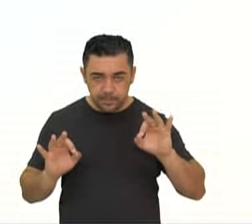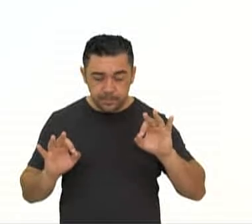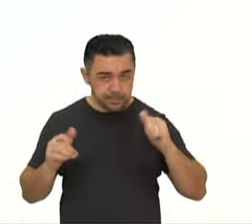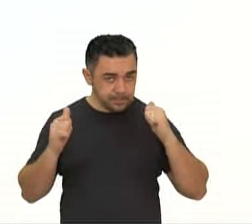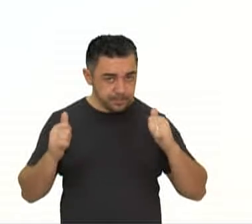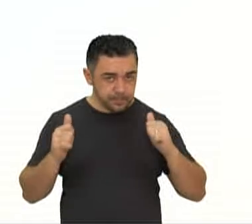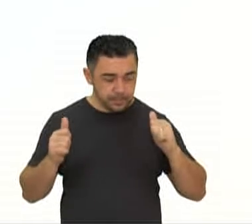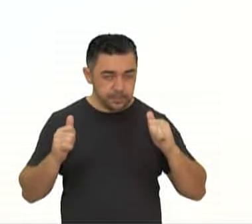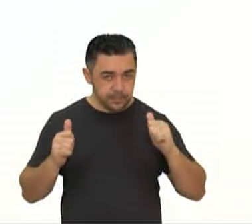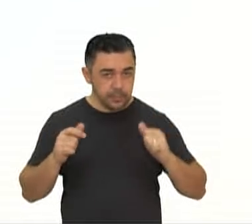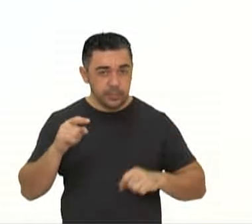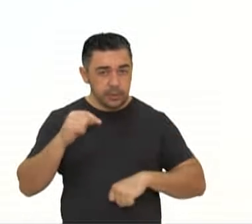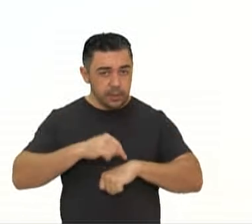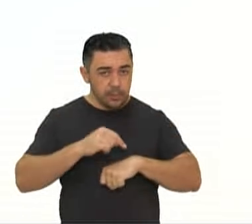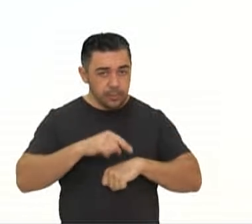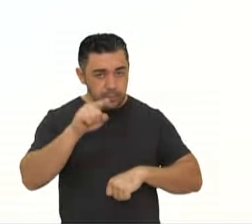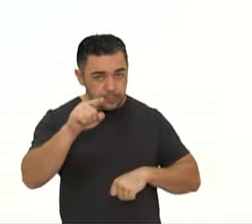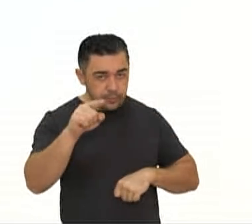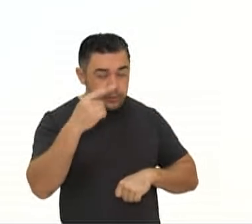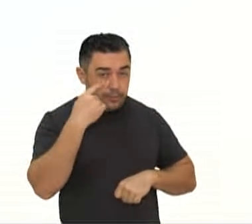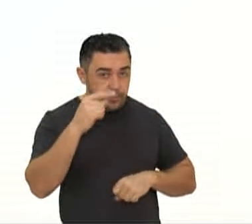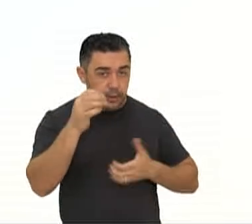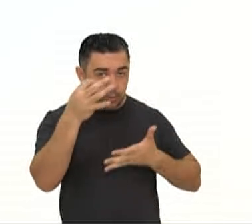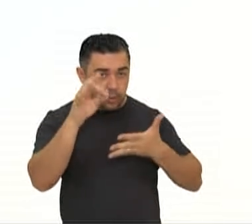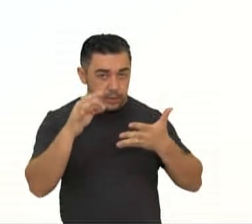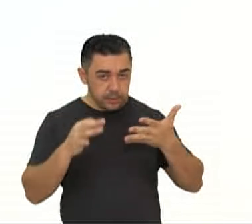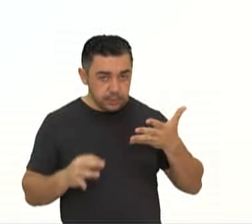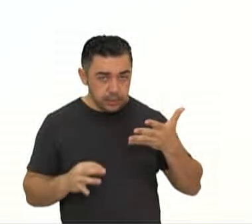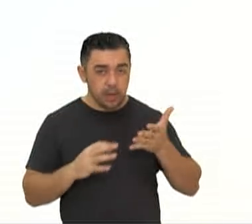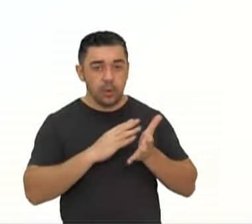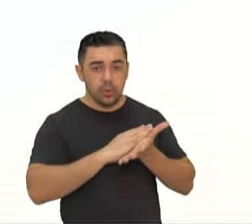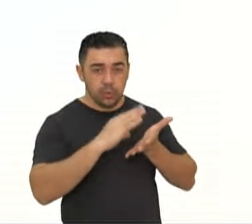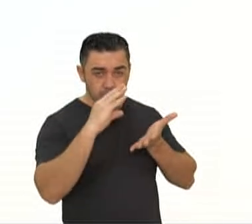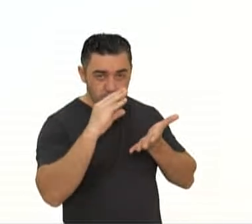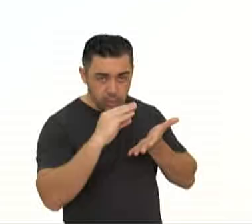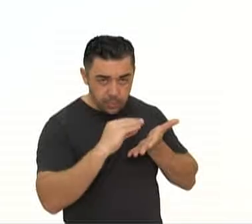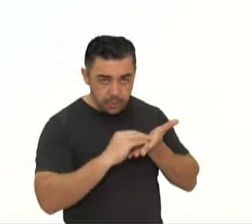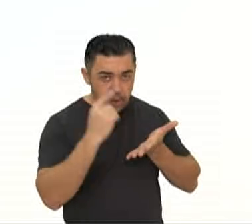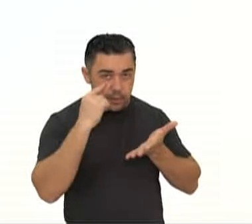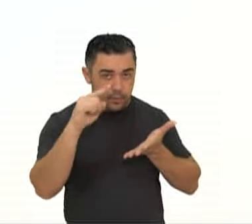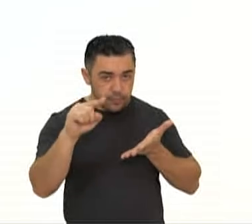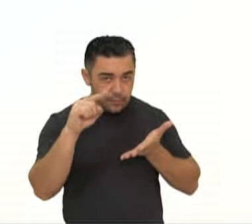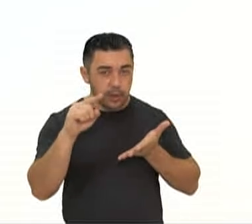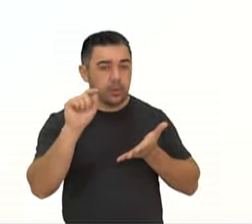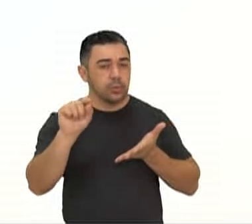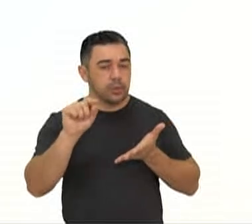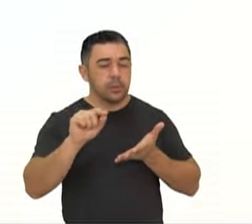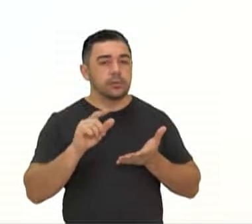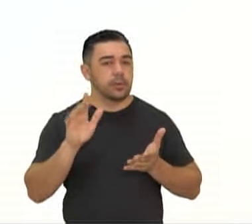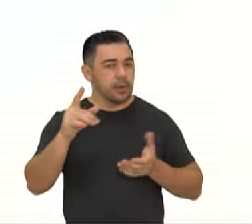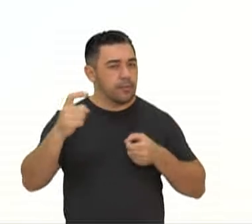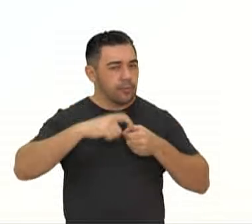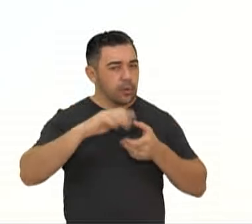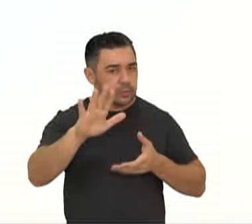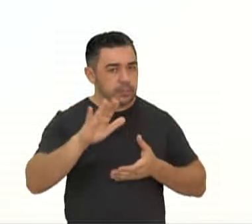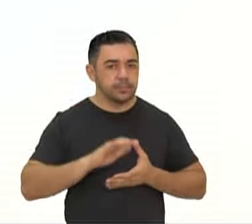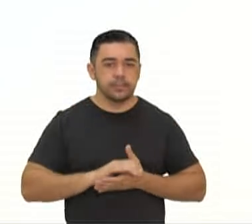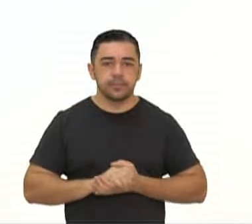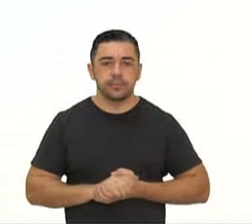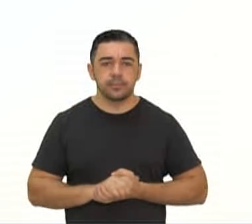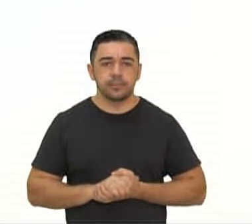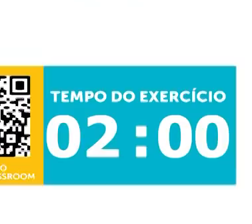Beleza? Então, agora eu vou te dar um tempinho para você conferir essa anotação aqui, ver certinho o teu gráfico, e a gente já volta, continuando.